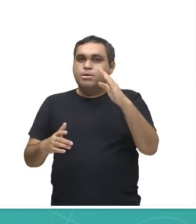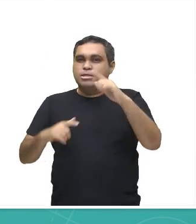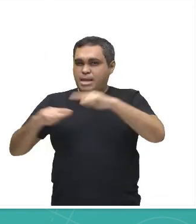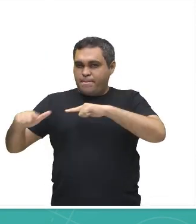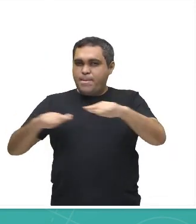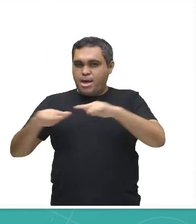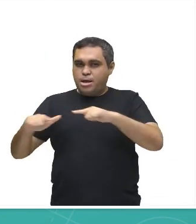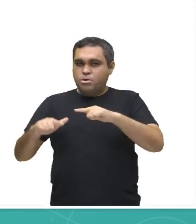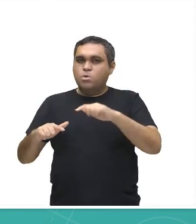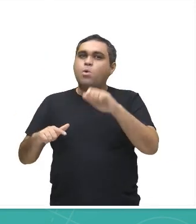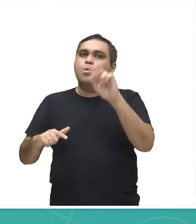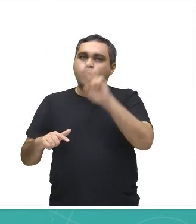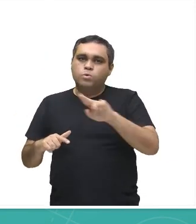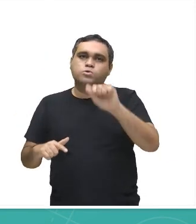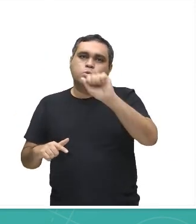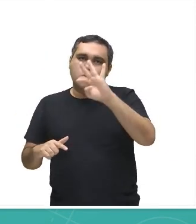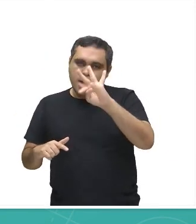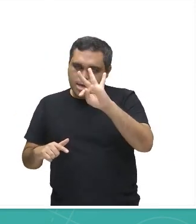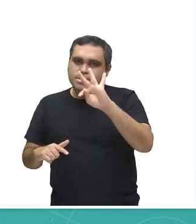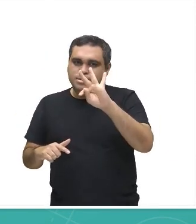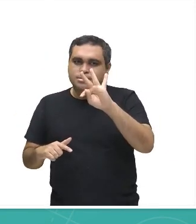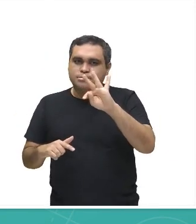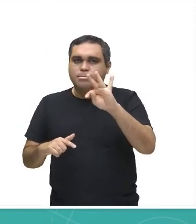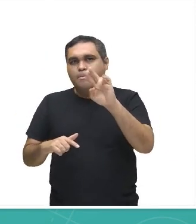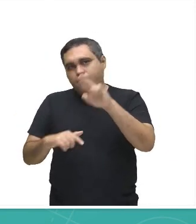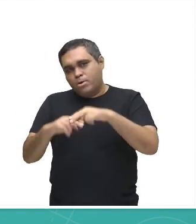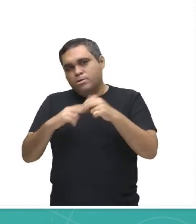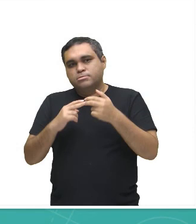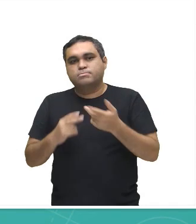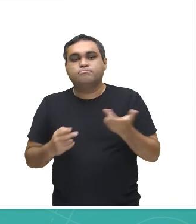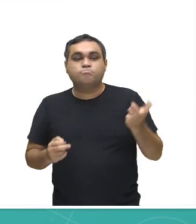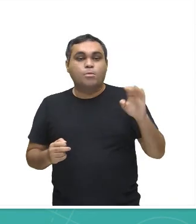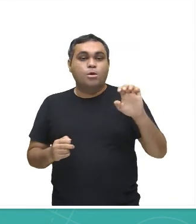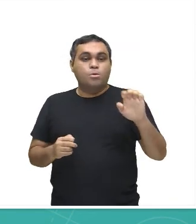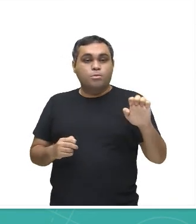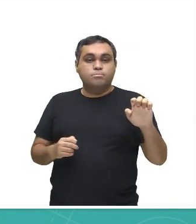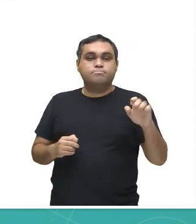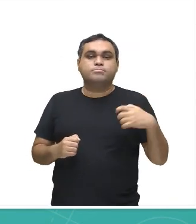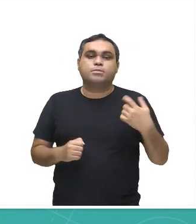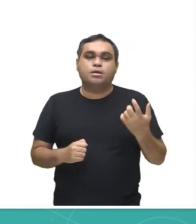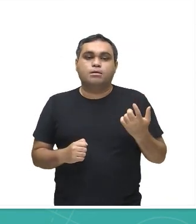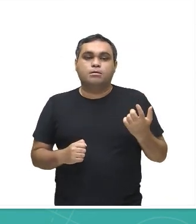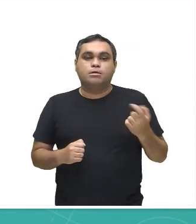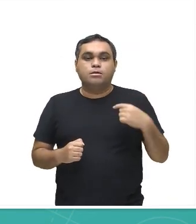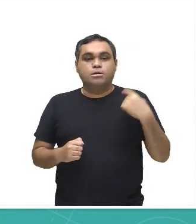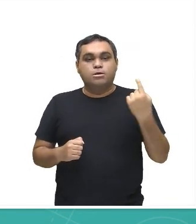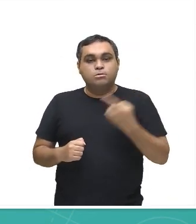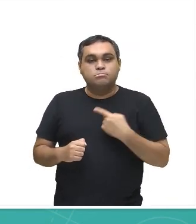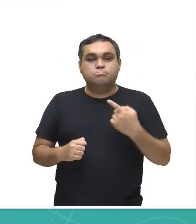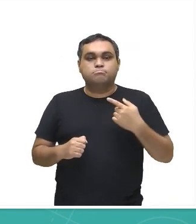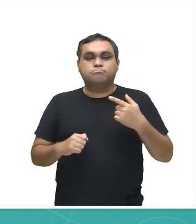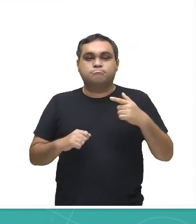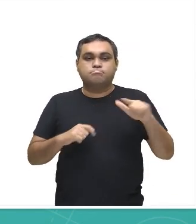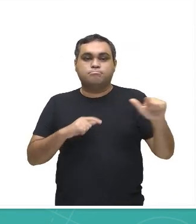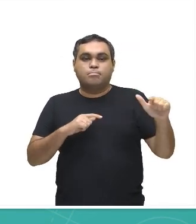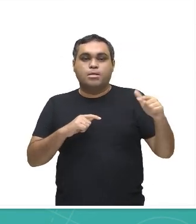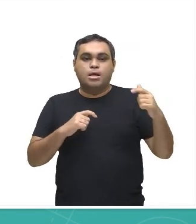meio de transporte, o train aqui. Então, a preposition correta será a